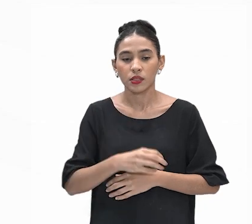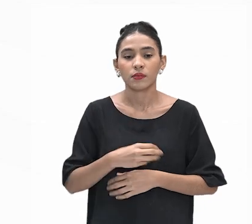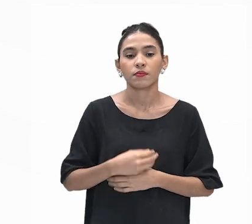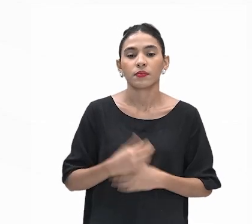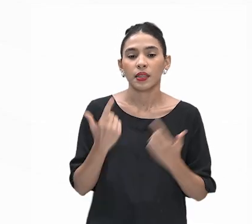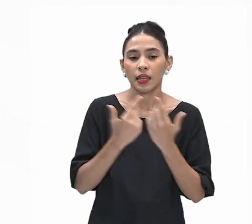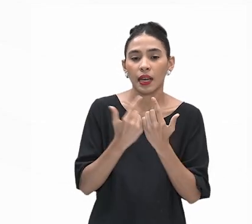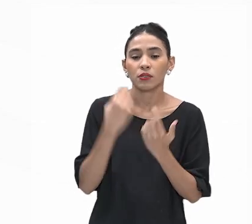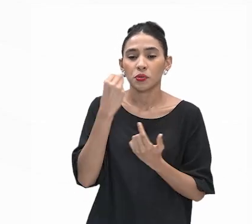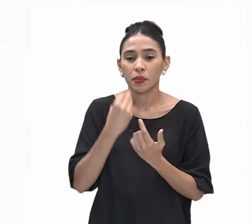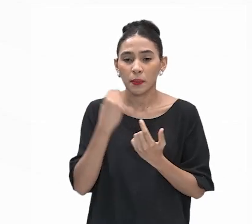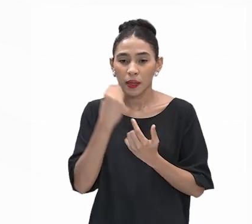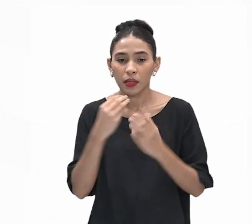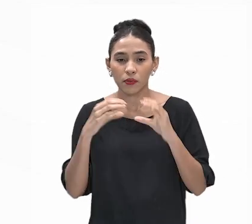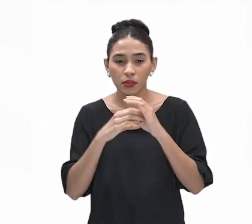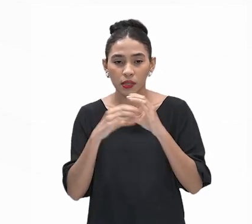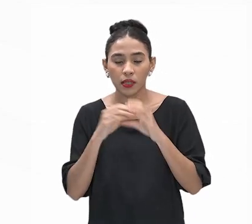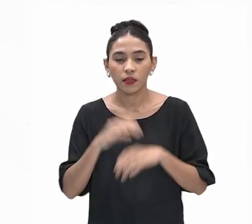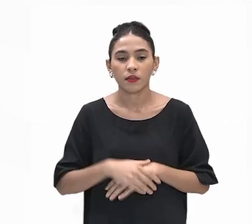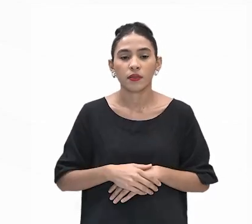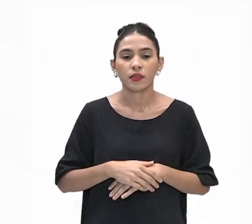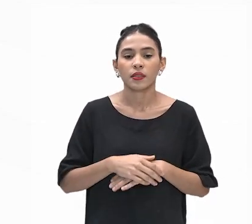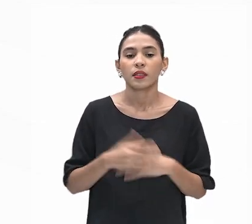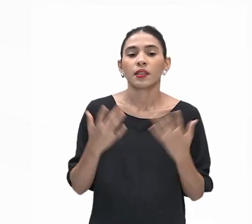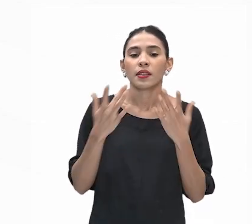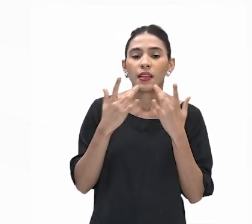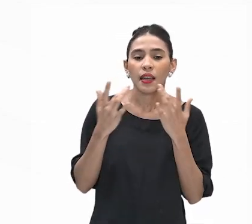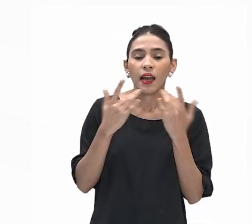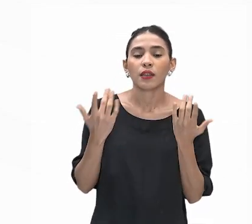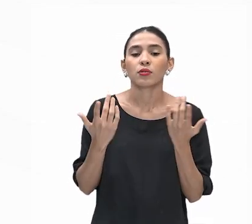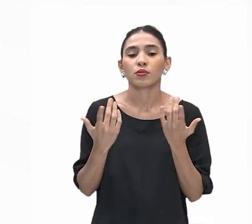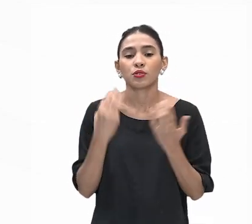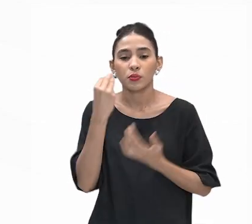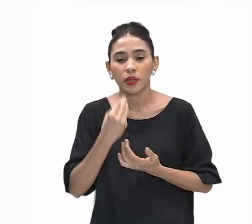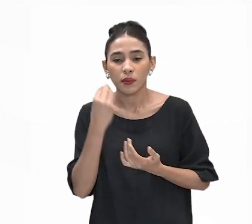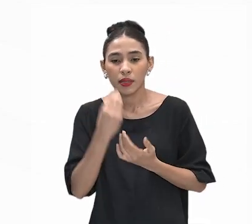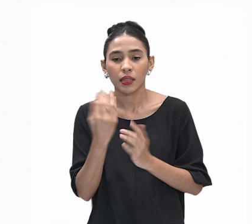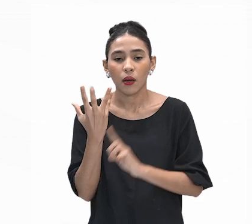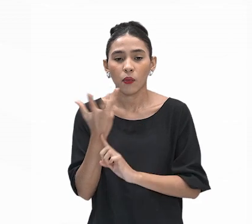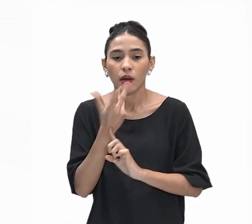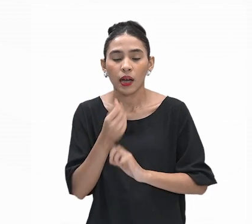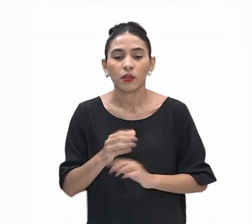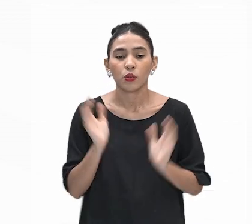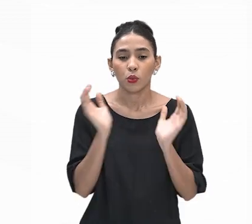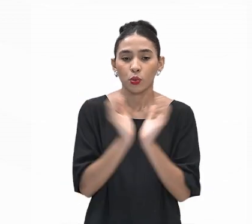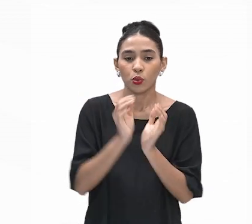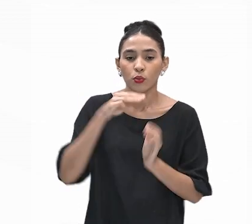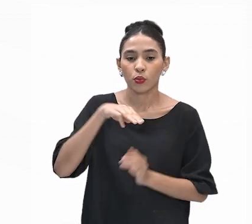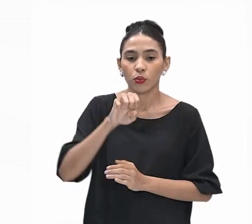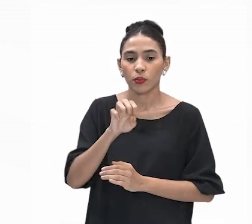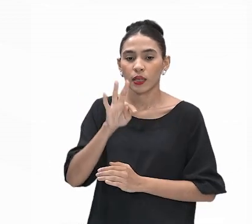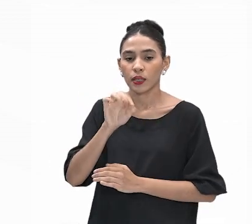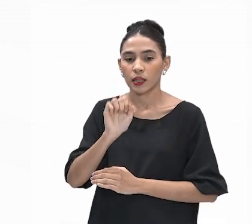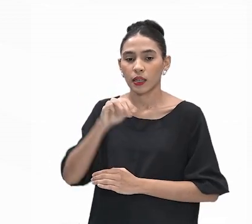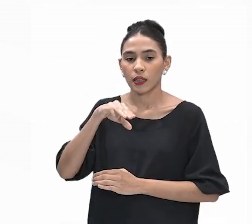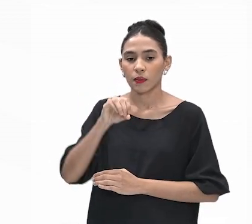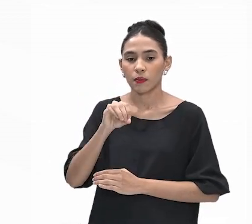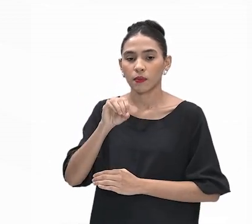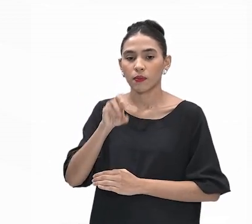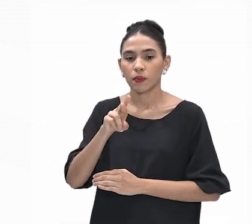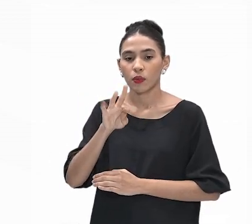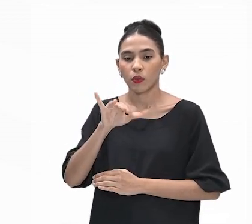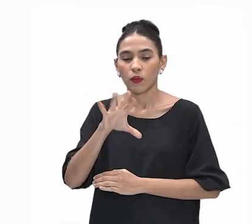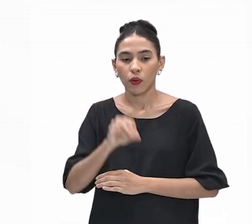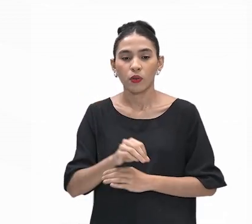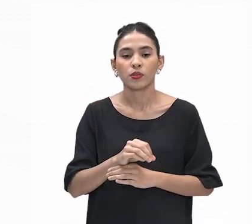do SESC, Teatro Experimental de Arte, Grupo Metamorfose, Companhia de Ideias, Cacos